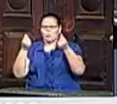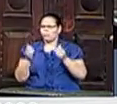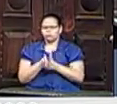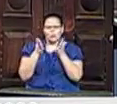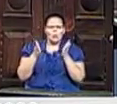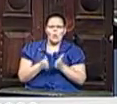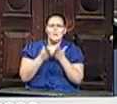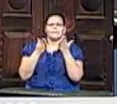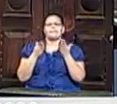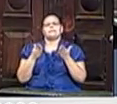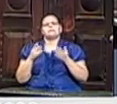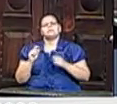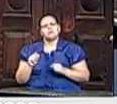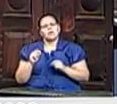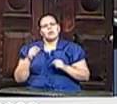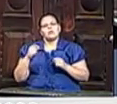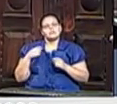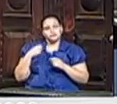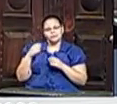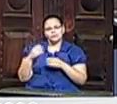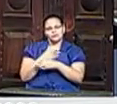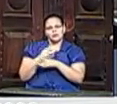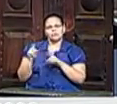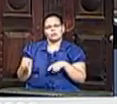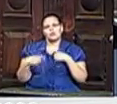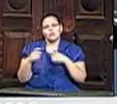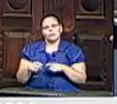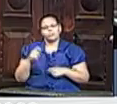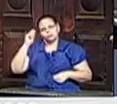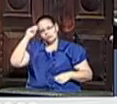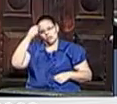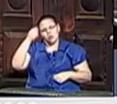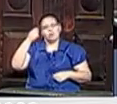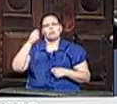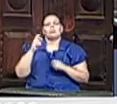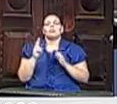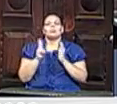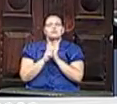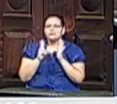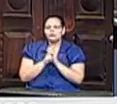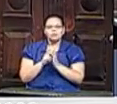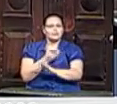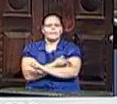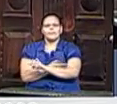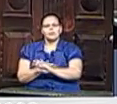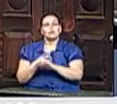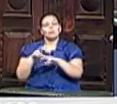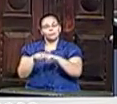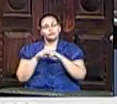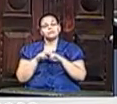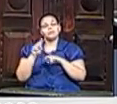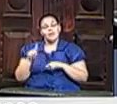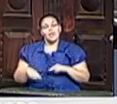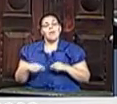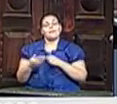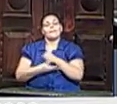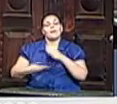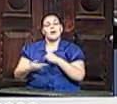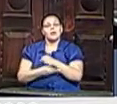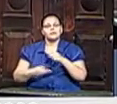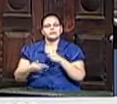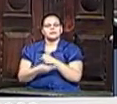eles do campo ou da cidade, sejam eles negros, índios ou brancos, não importa. Por isso que se chama educação básica. Então, no